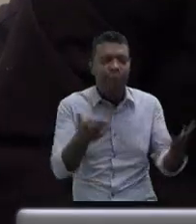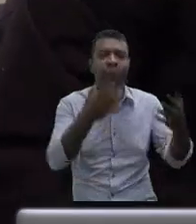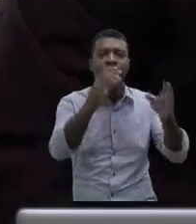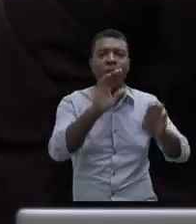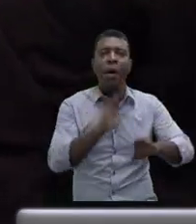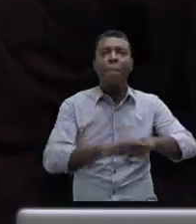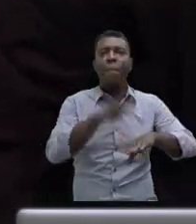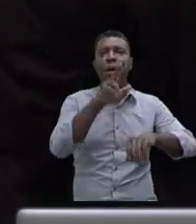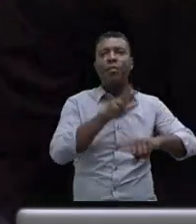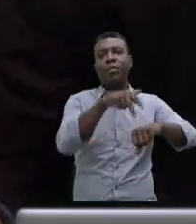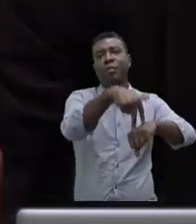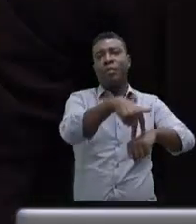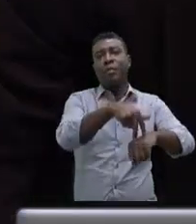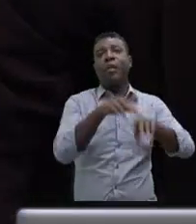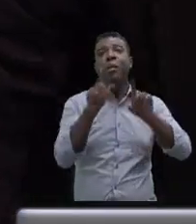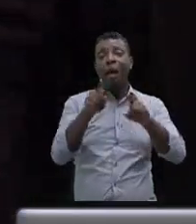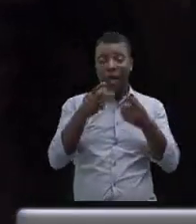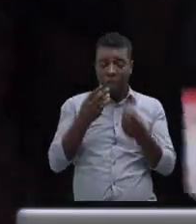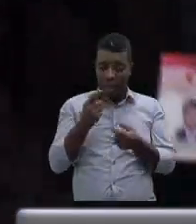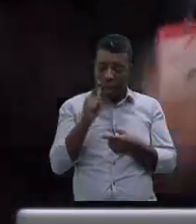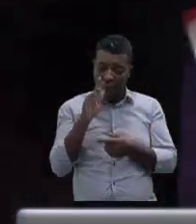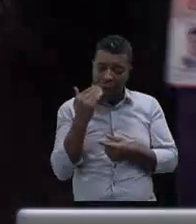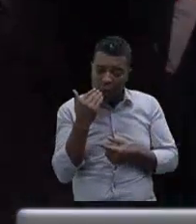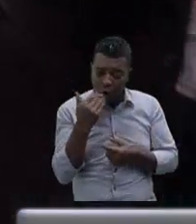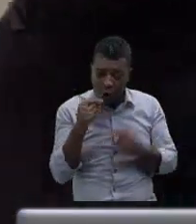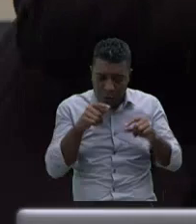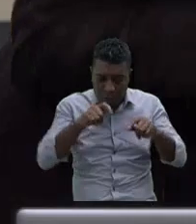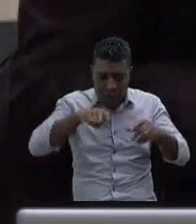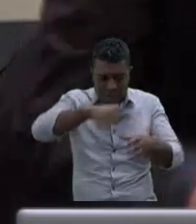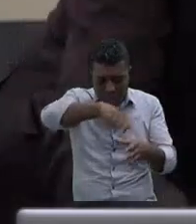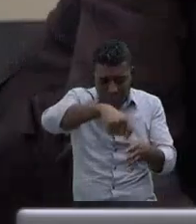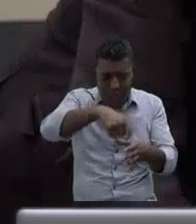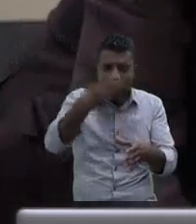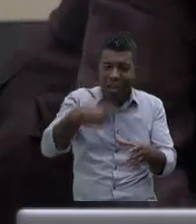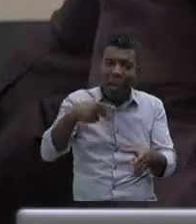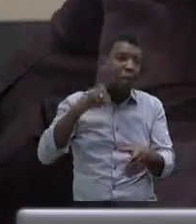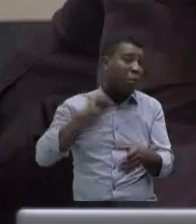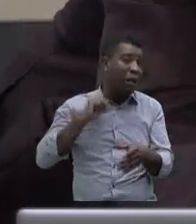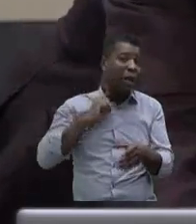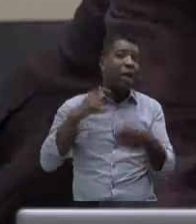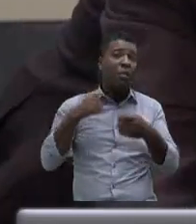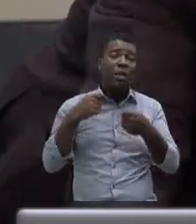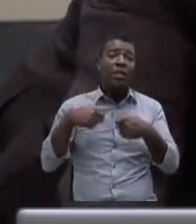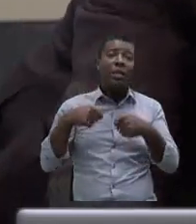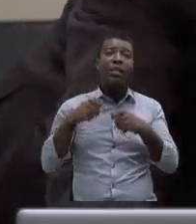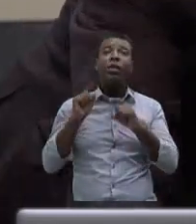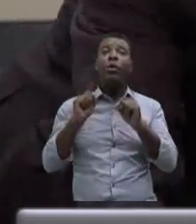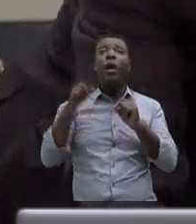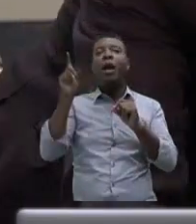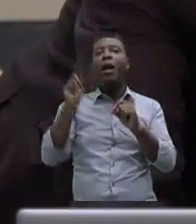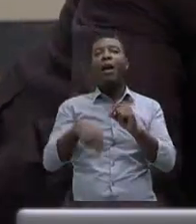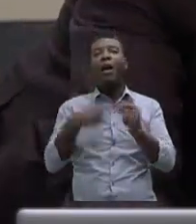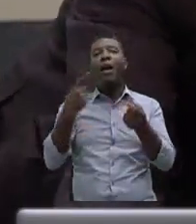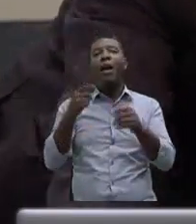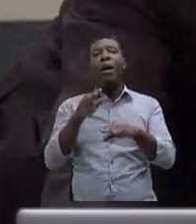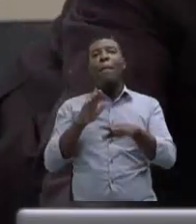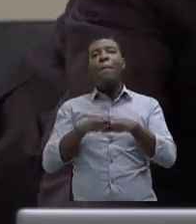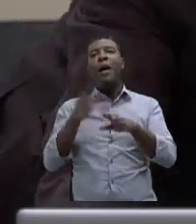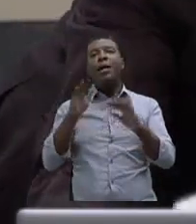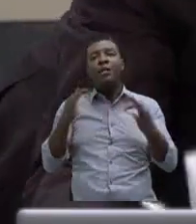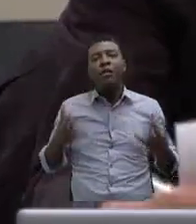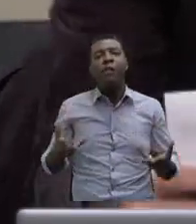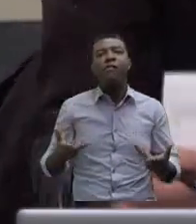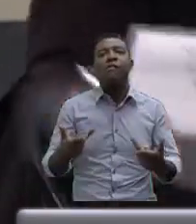de capacitação. O fenômeno que aconteceu em Tiradentes, que é a cozinha mineira contemporânea, ela precisa